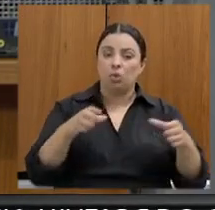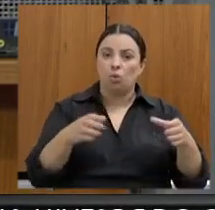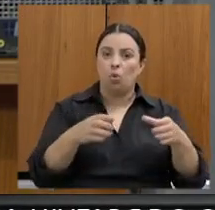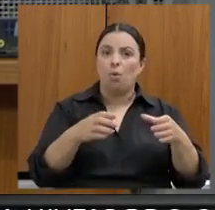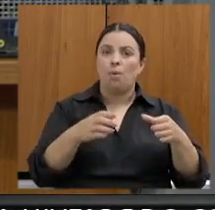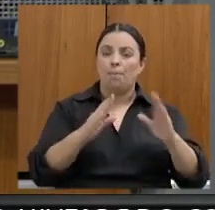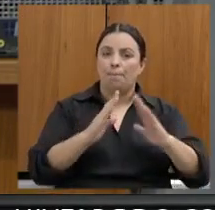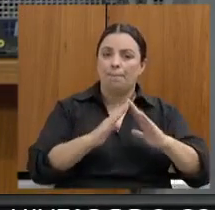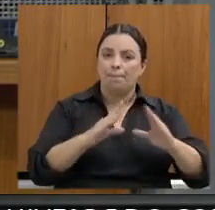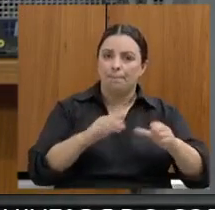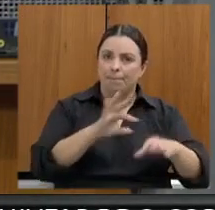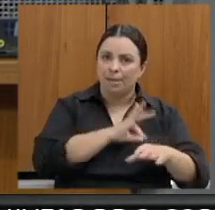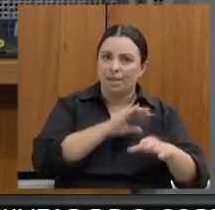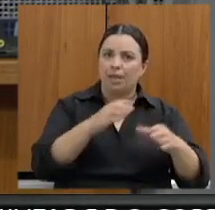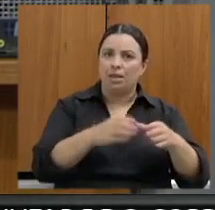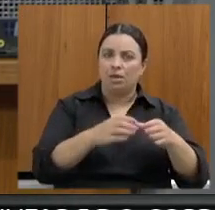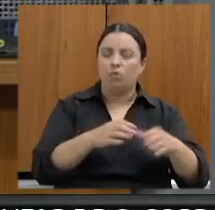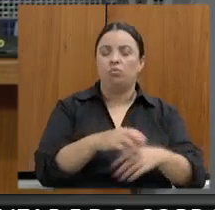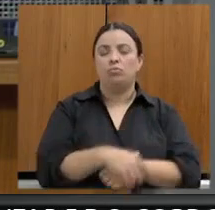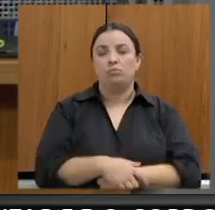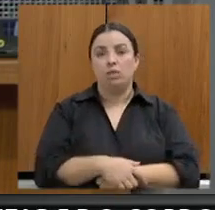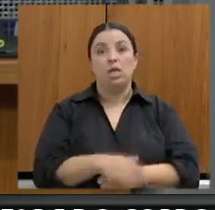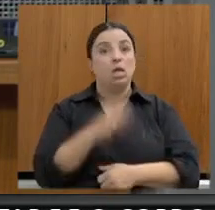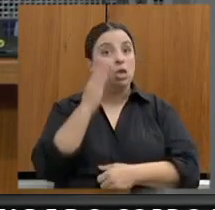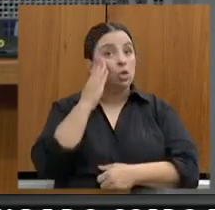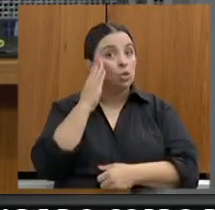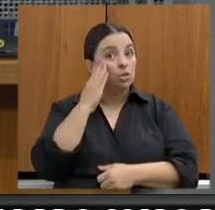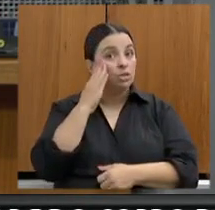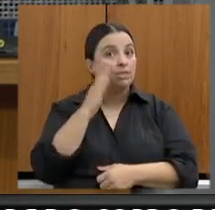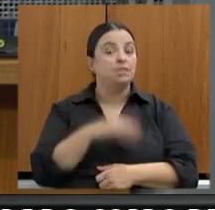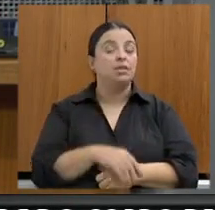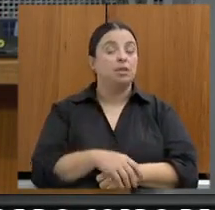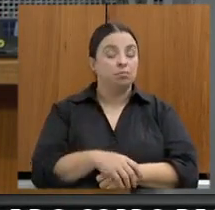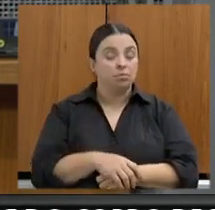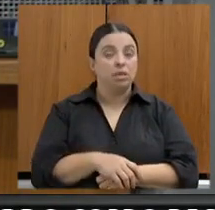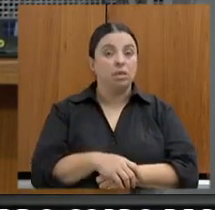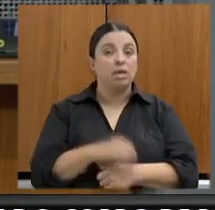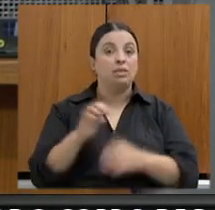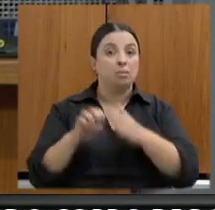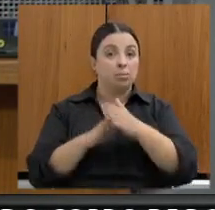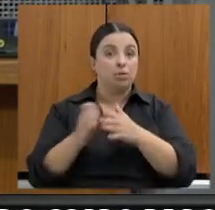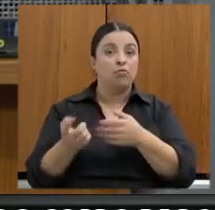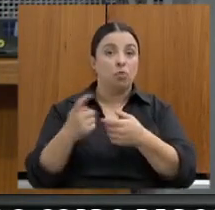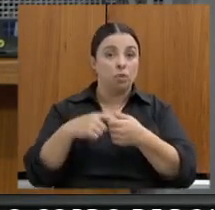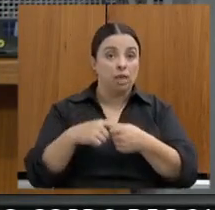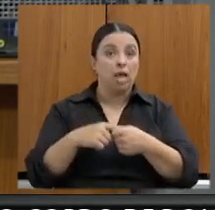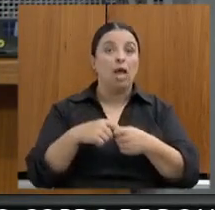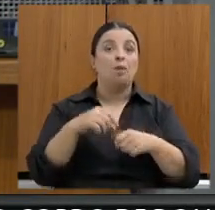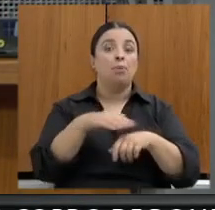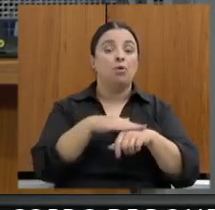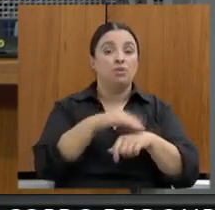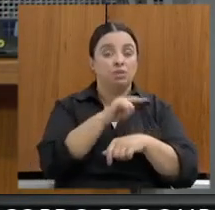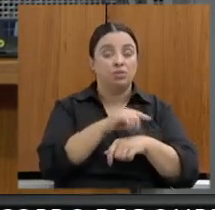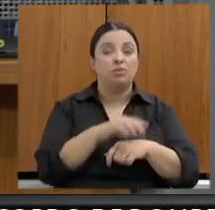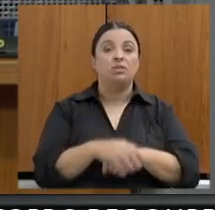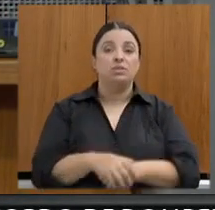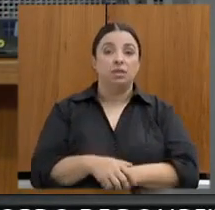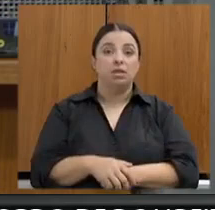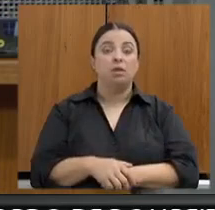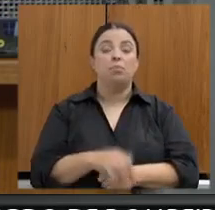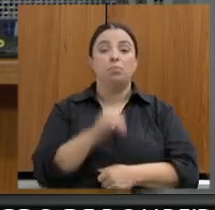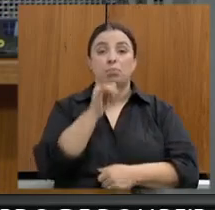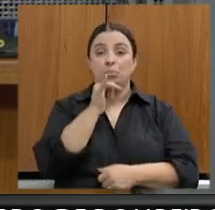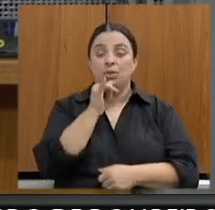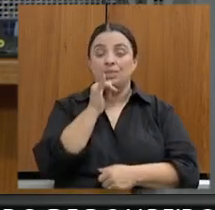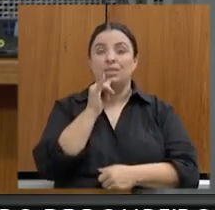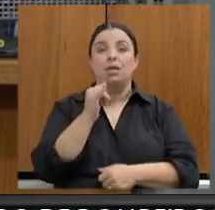empresas já voltaram para conversar com o senhor em relação à questão e é a questão do ferro-gusa questão do